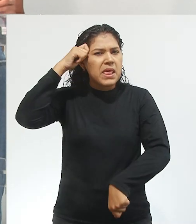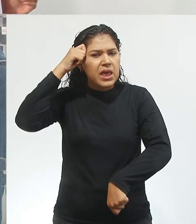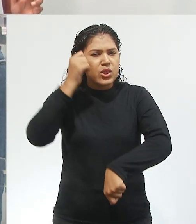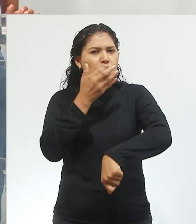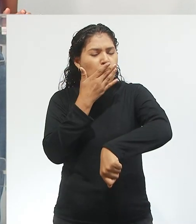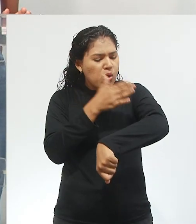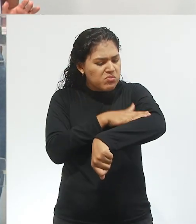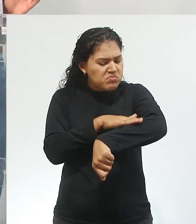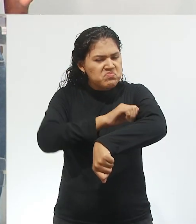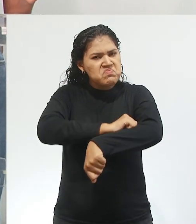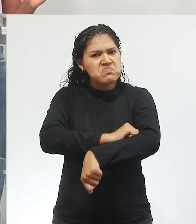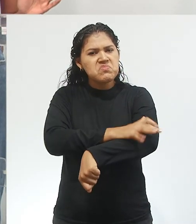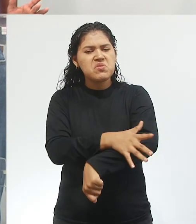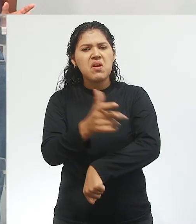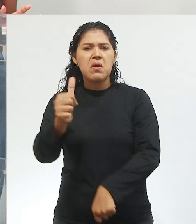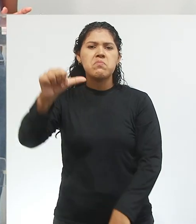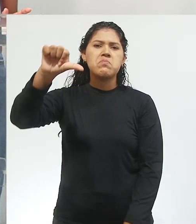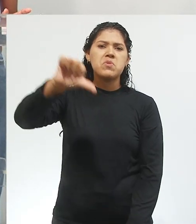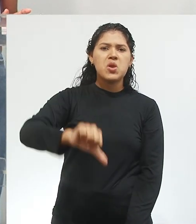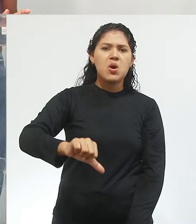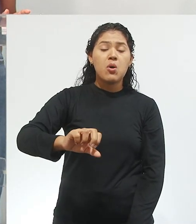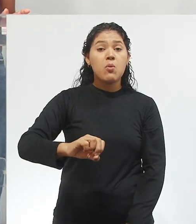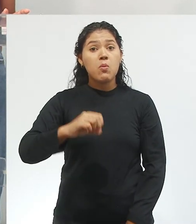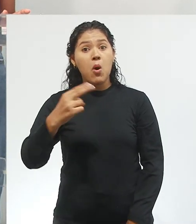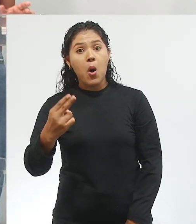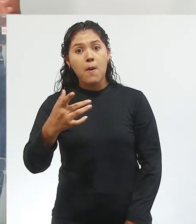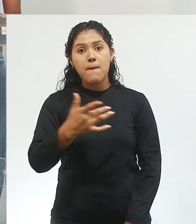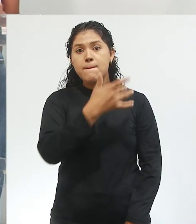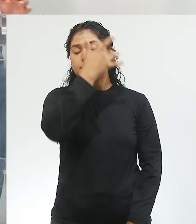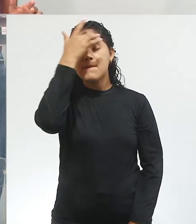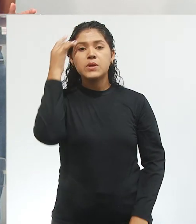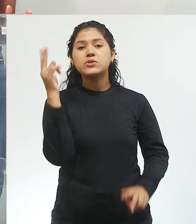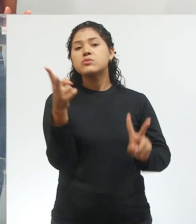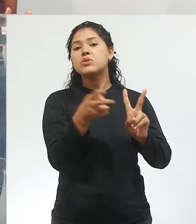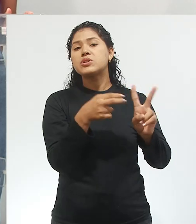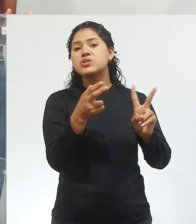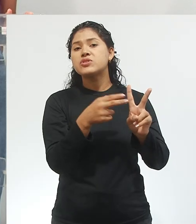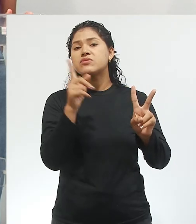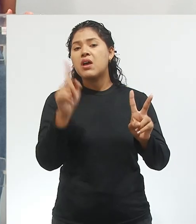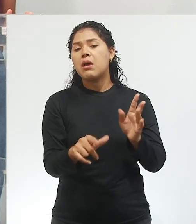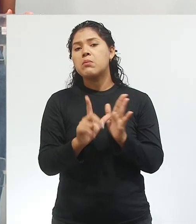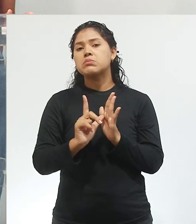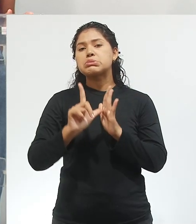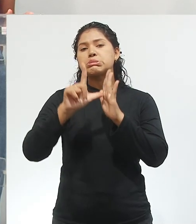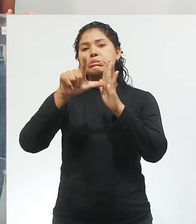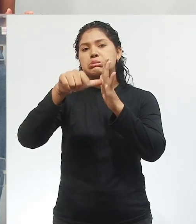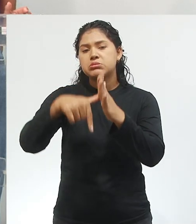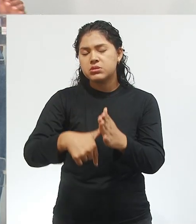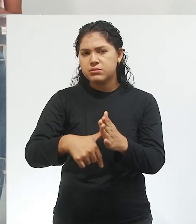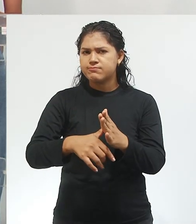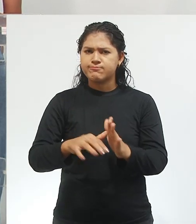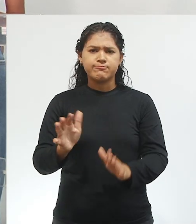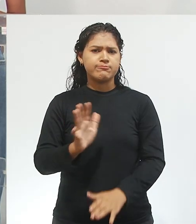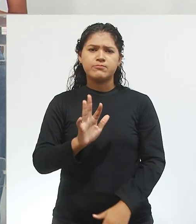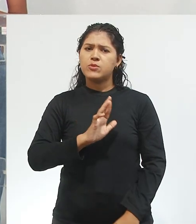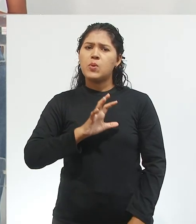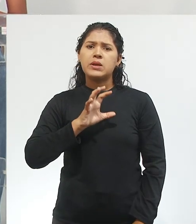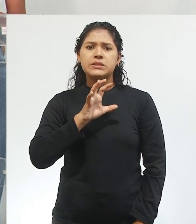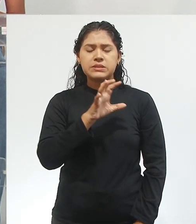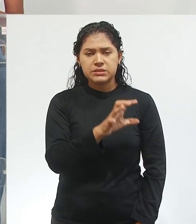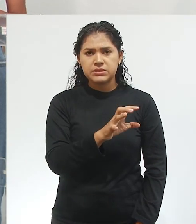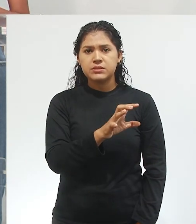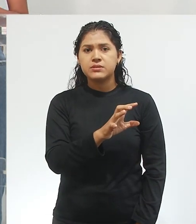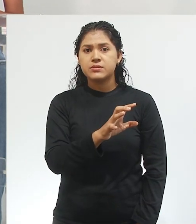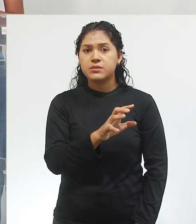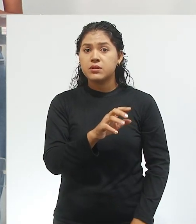indígena é um indivíduo atrasado em relação a outras etnias? Então, vejamos, o